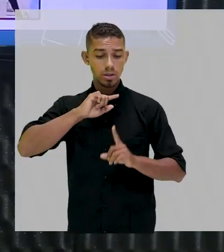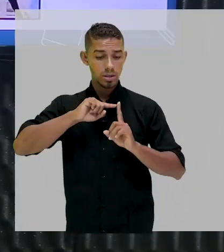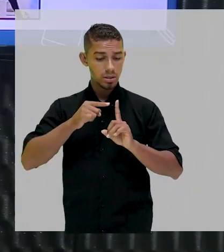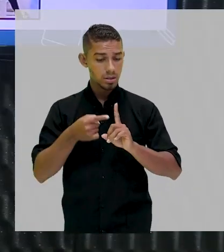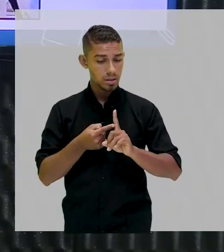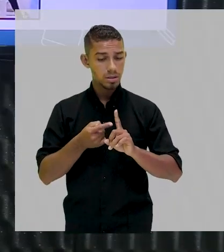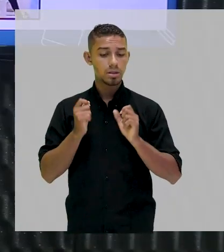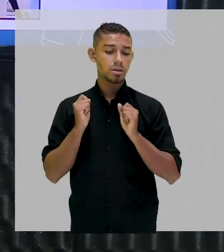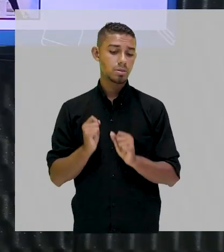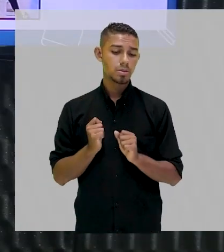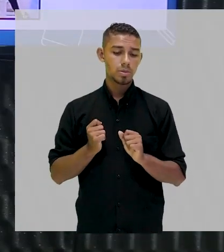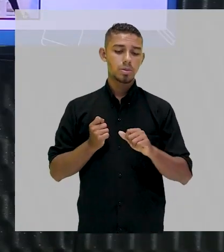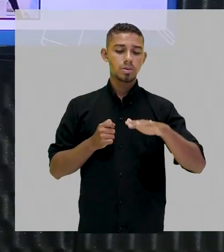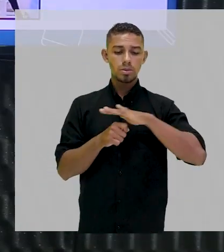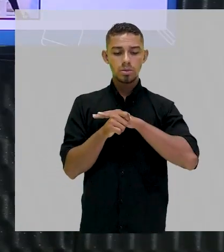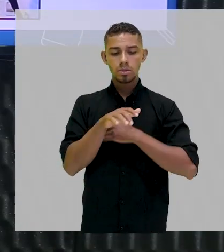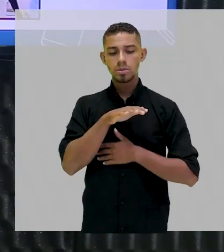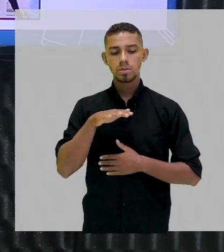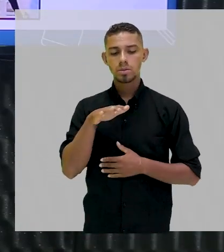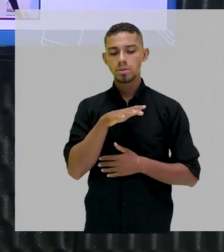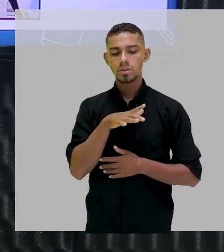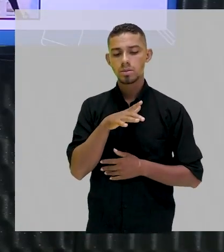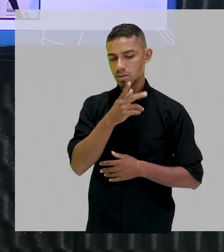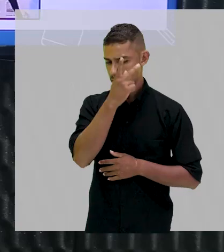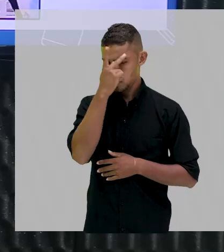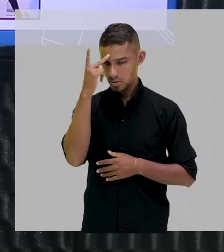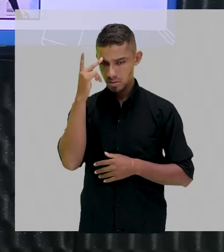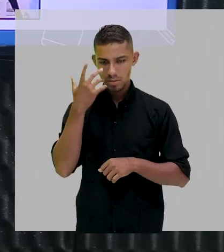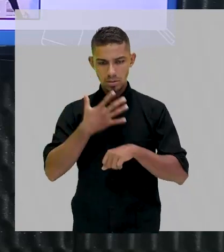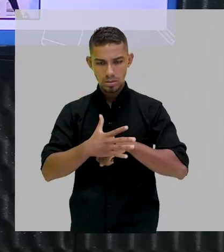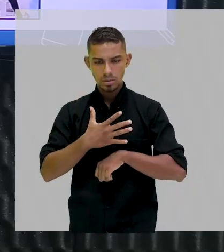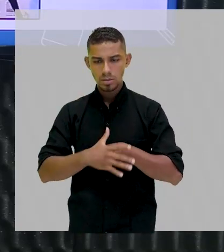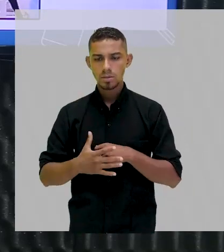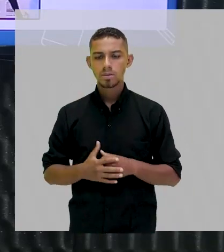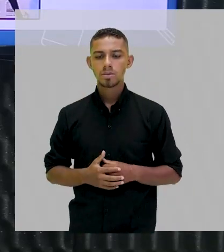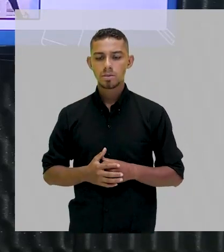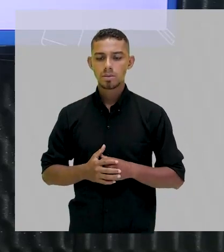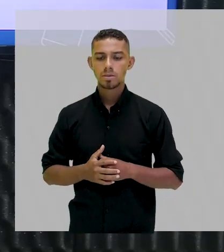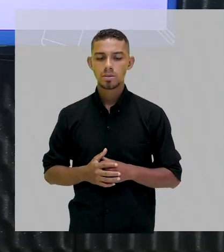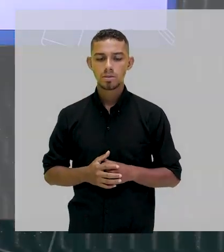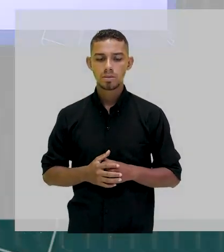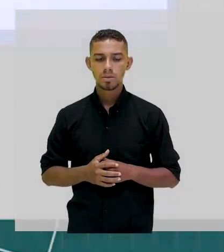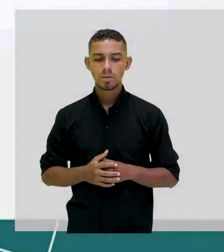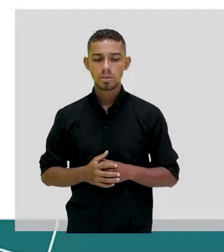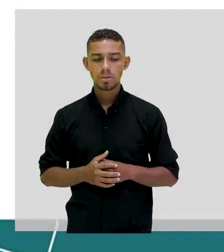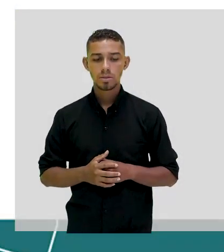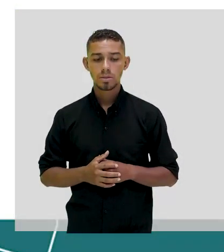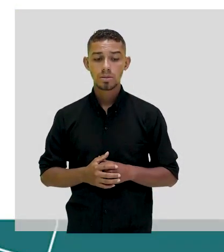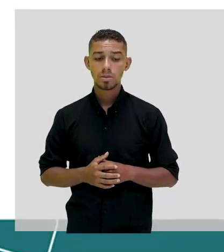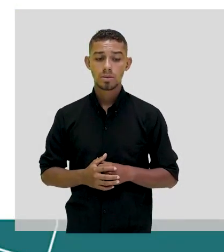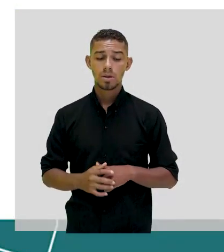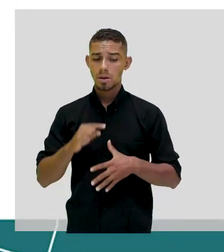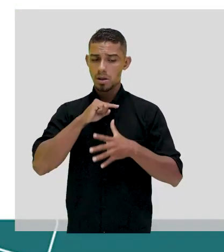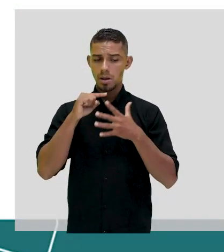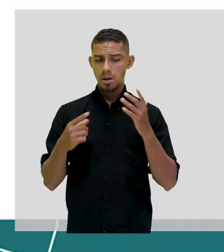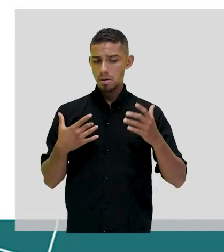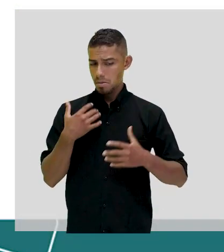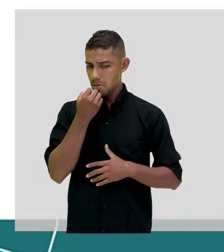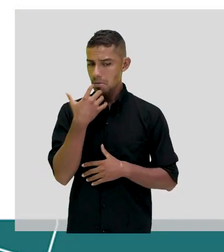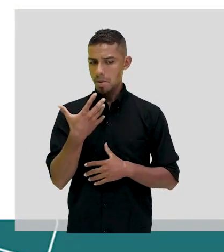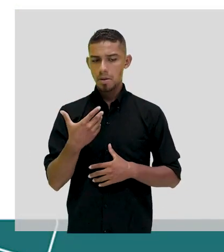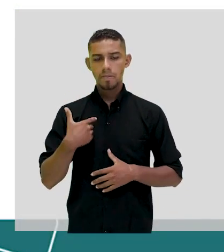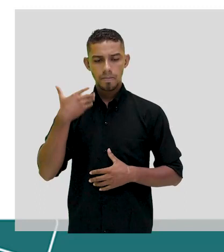podem entrar nesse rol de pessoas que podem praticar o Pilates. Aí, os benefícios do